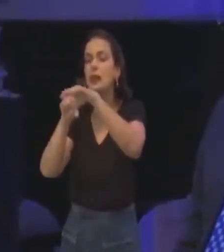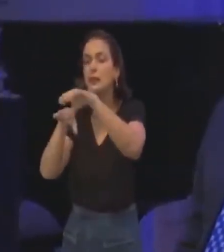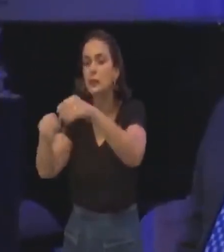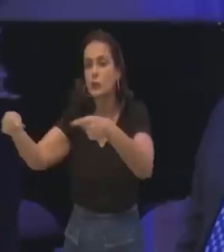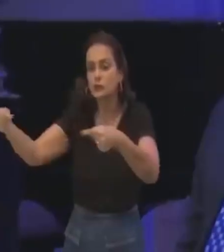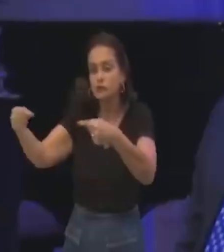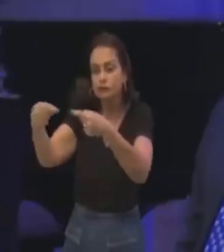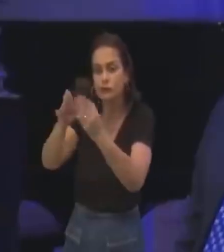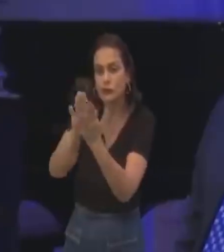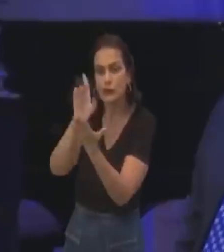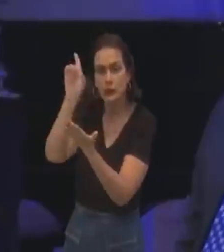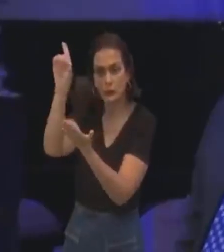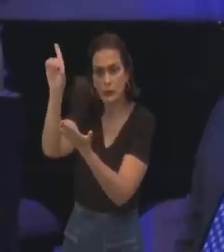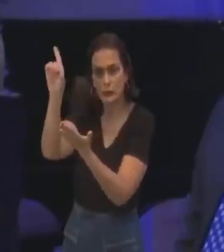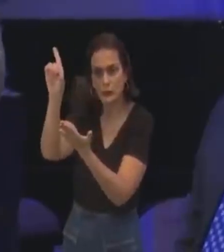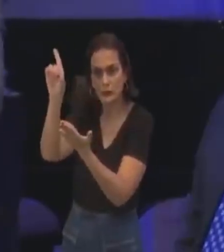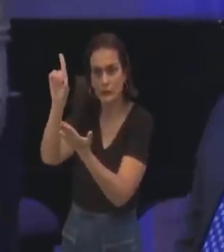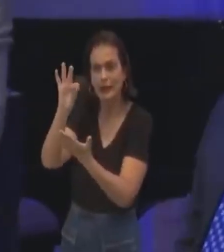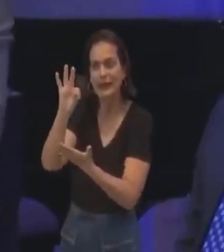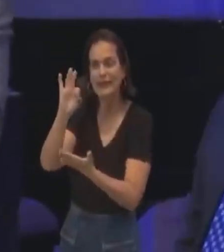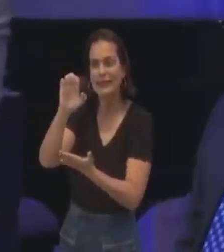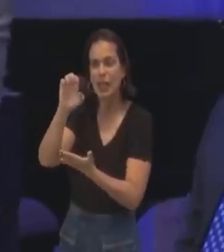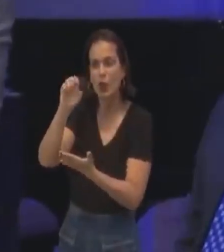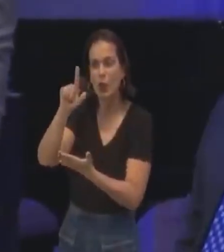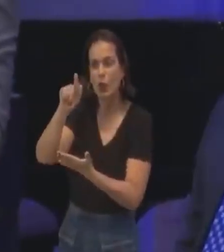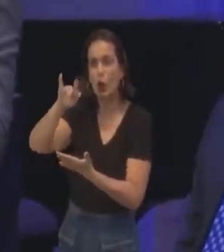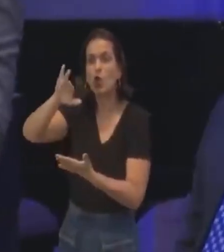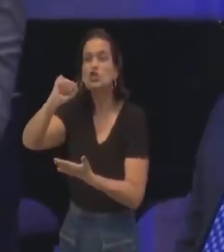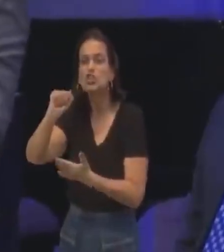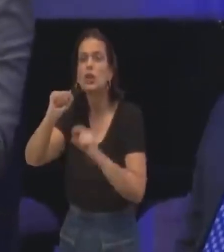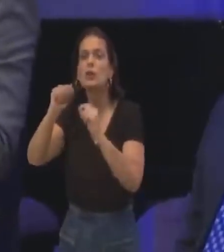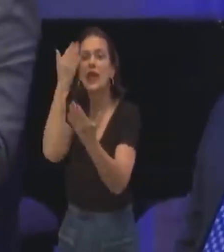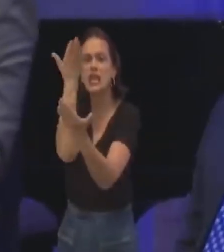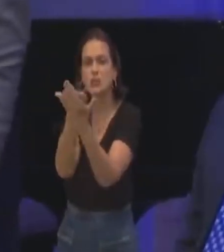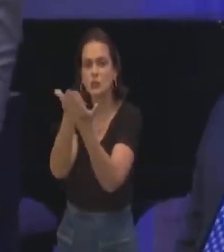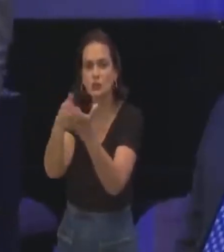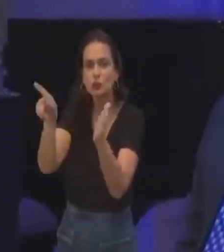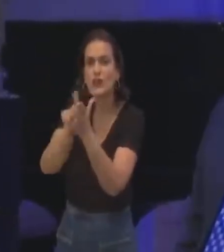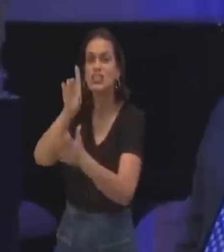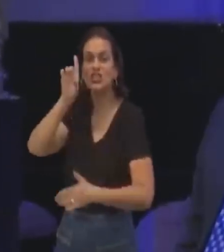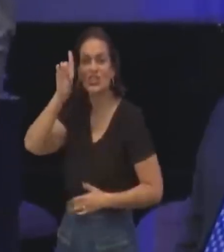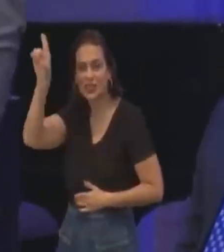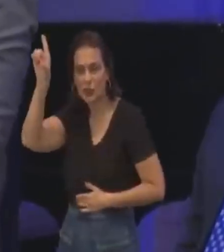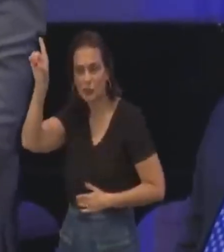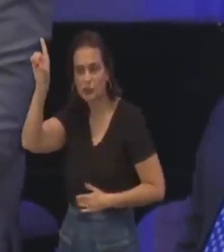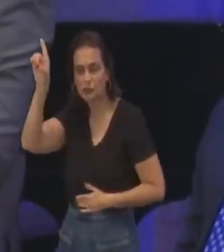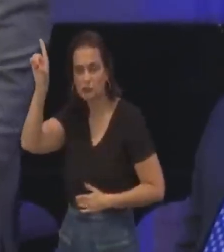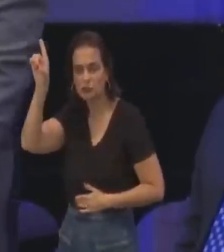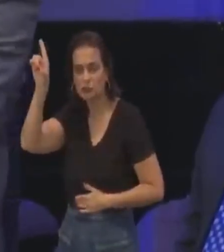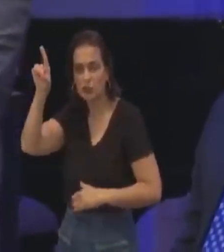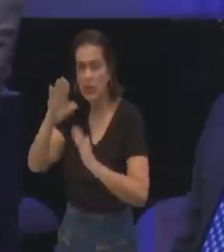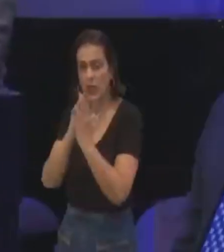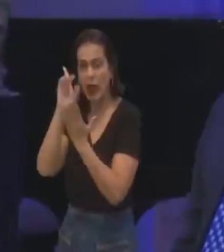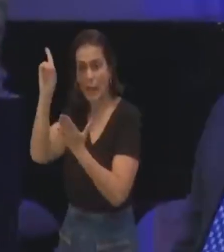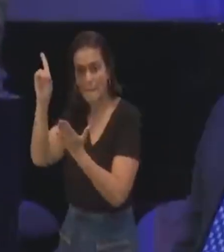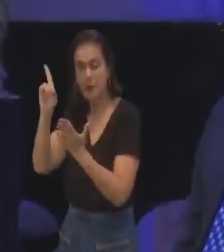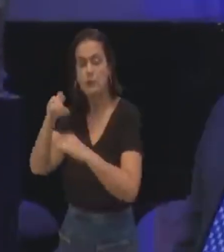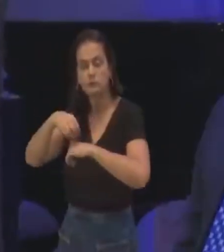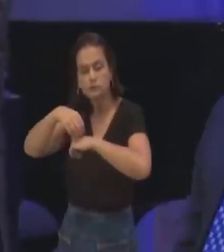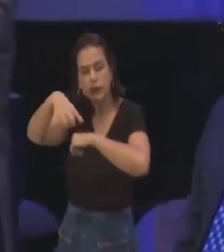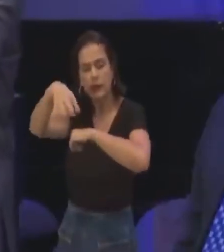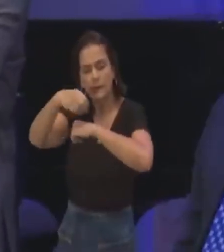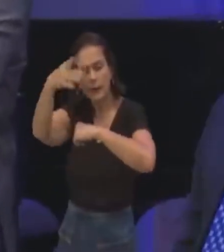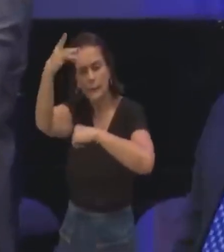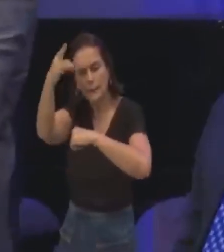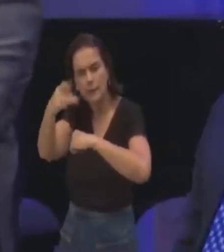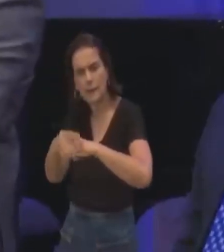da teologia, e a teologia é o estudo de Deus, e esse Deus que se revela através da sua palavra, a teologia bíblica que se